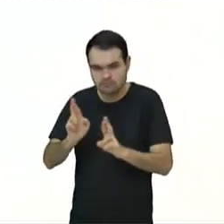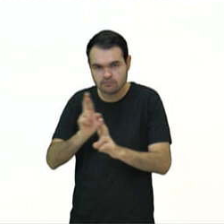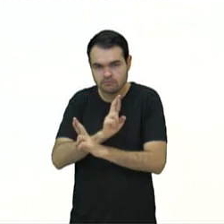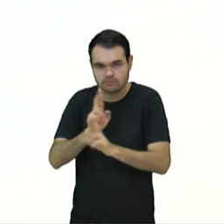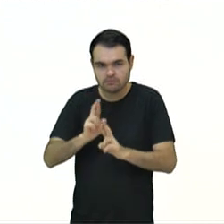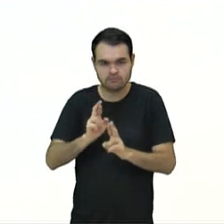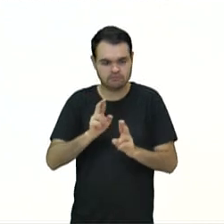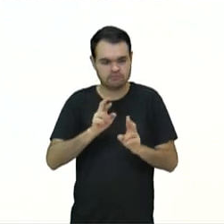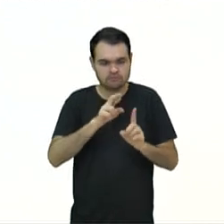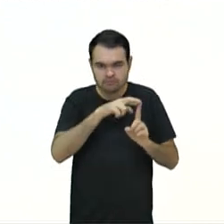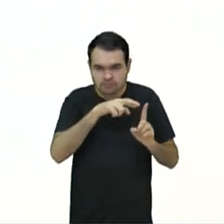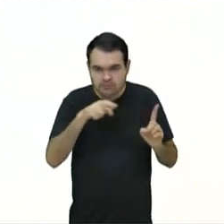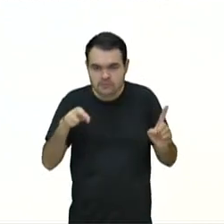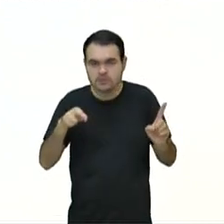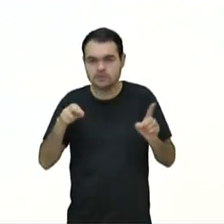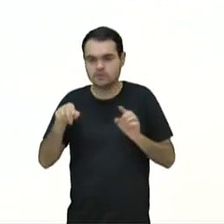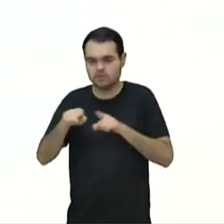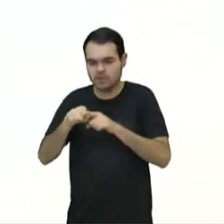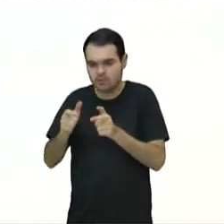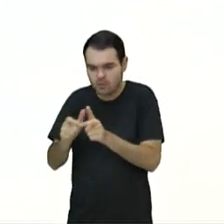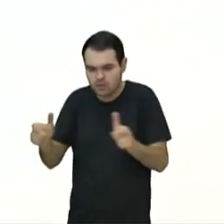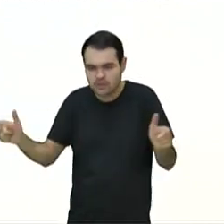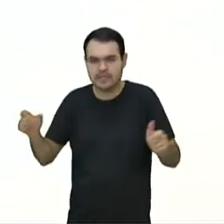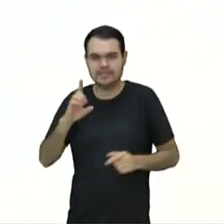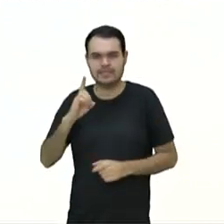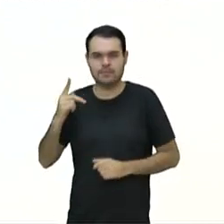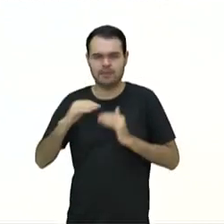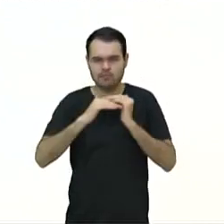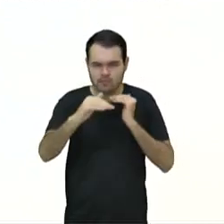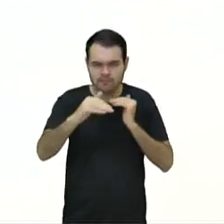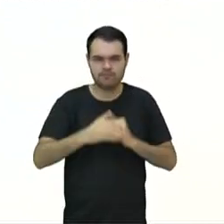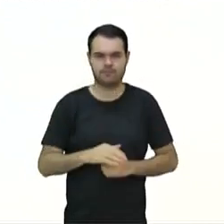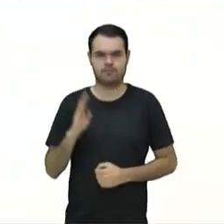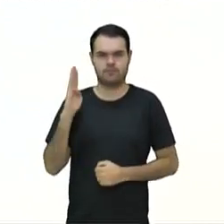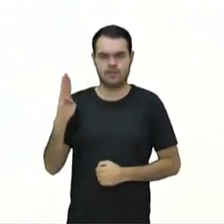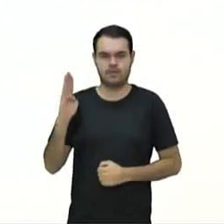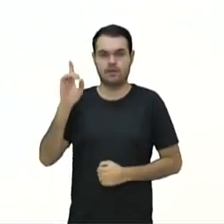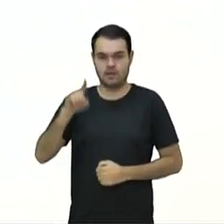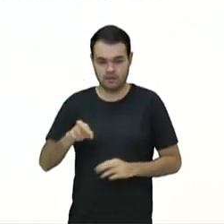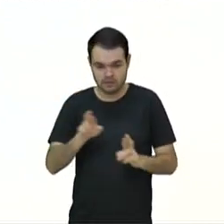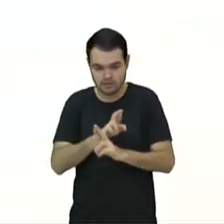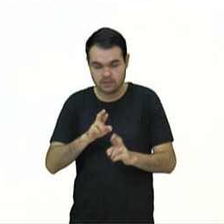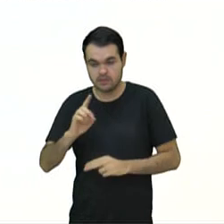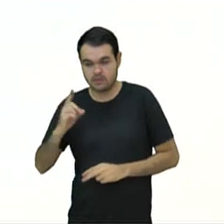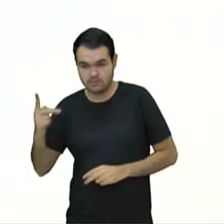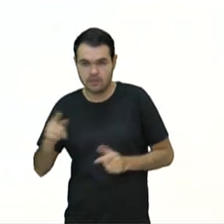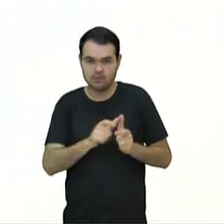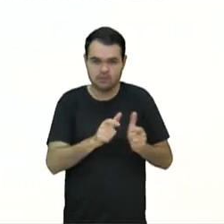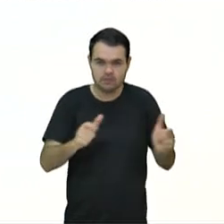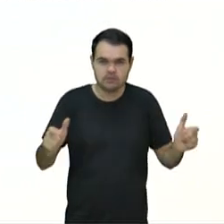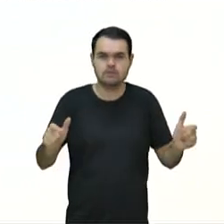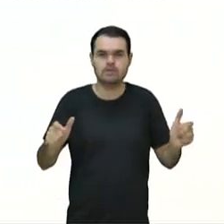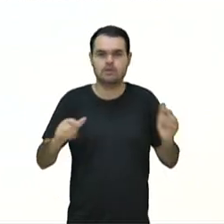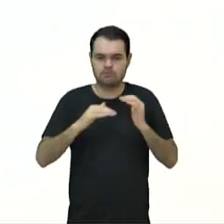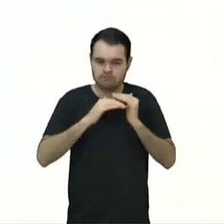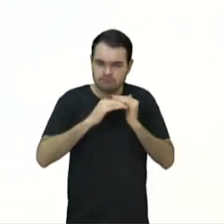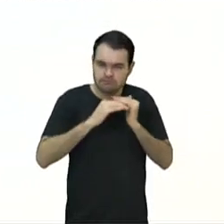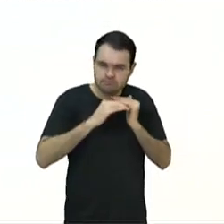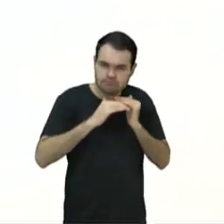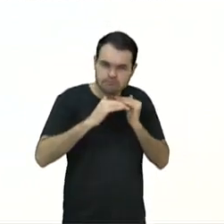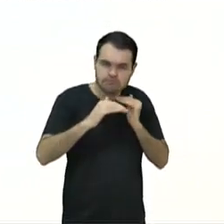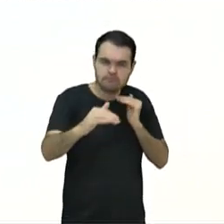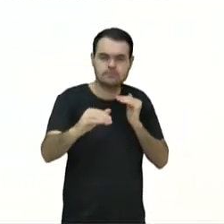resistência e a corrente cujo DDP se mantém constante. Letra B. É a razão entre a DDP e a corrente, mantendo-se constante